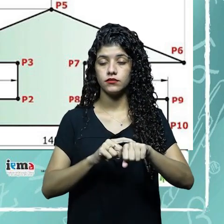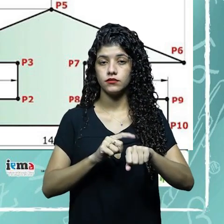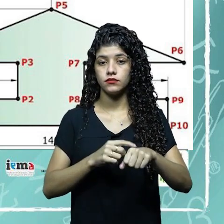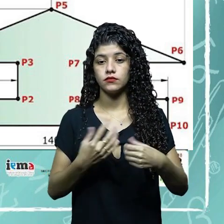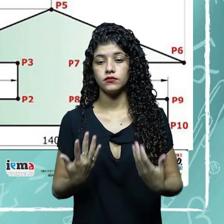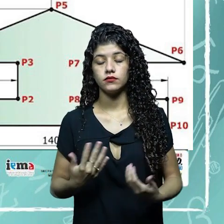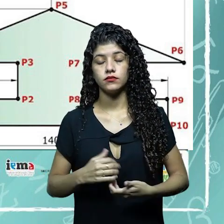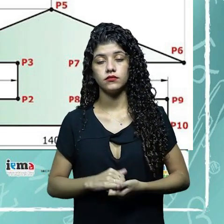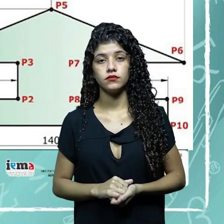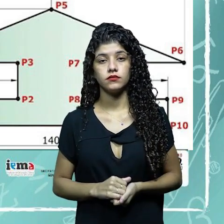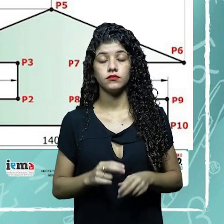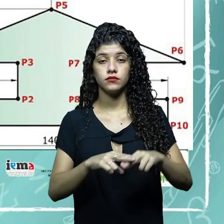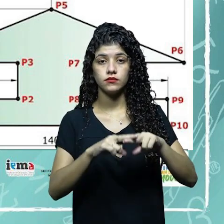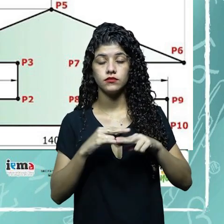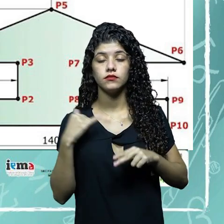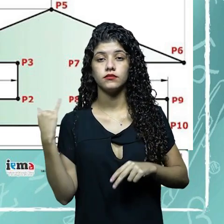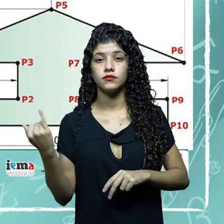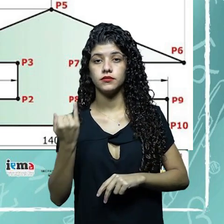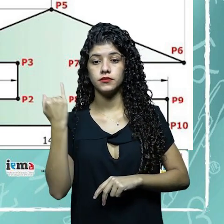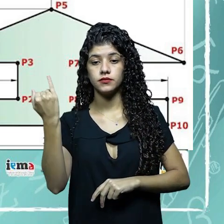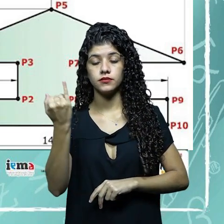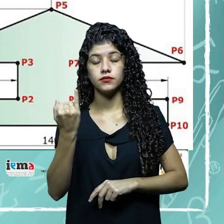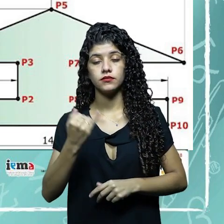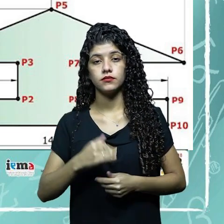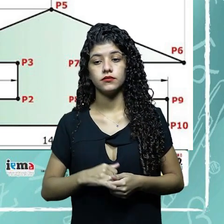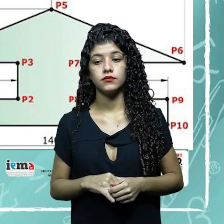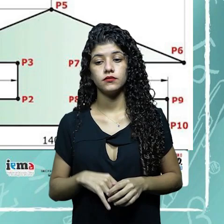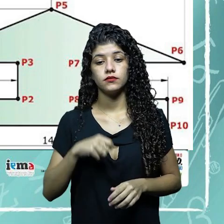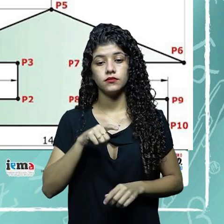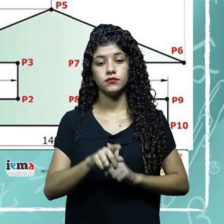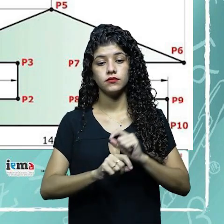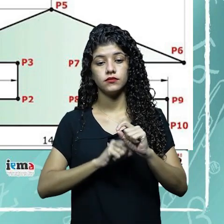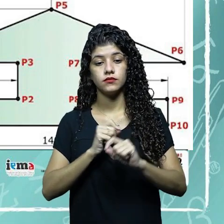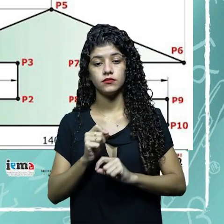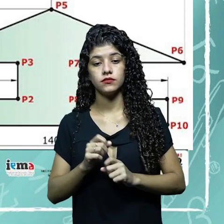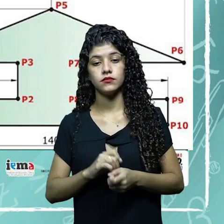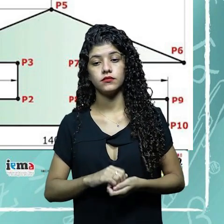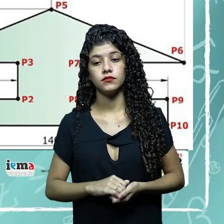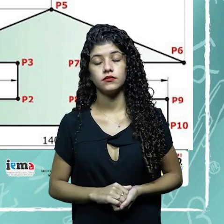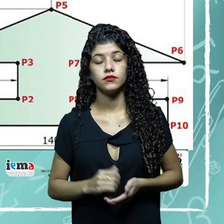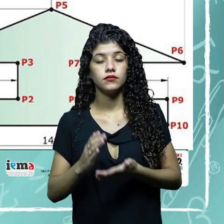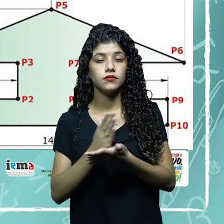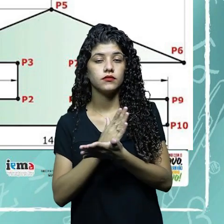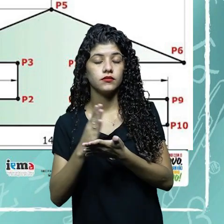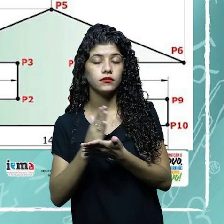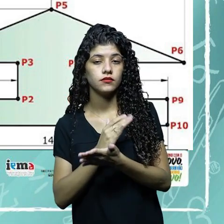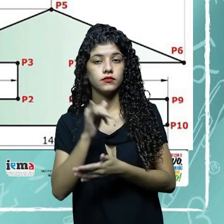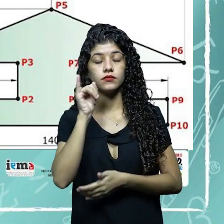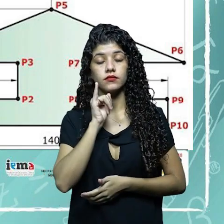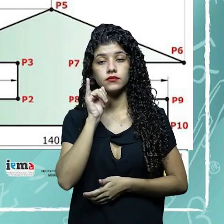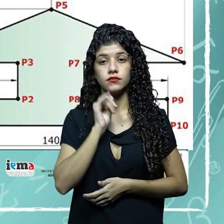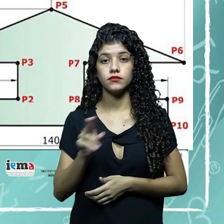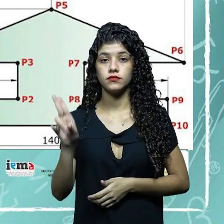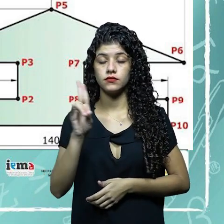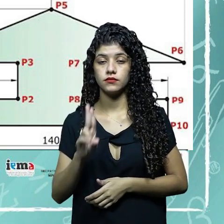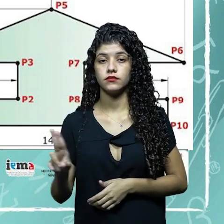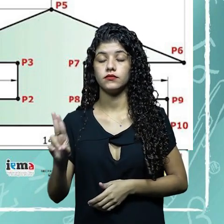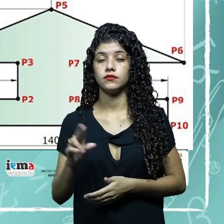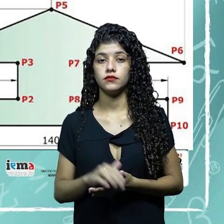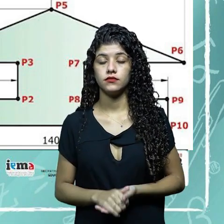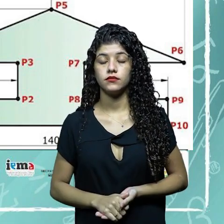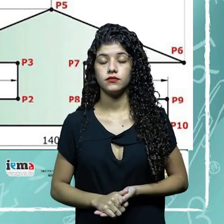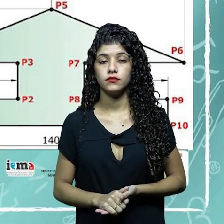por isso que é importante você fazer alguns desenhos utilizando essa coordenada